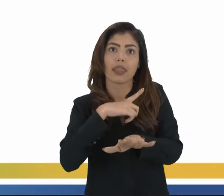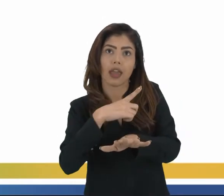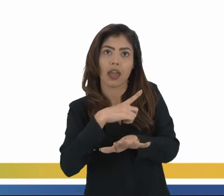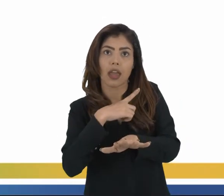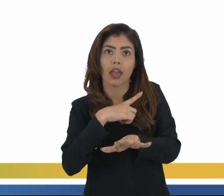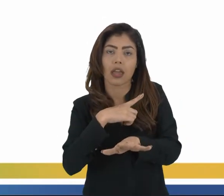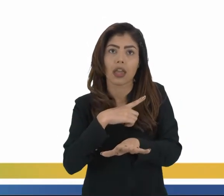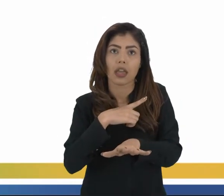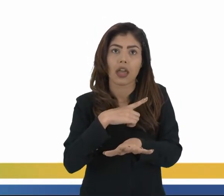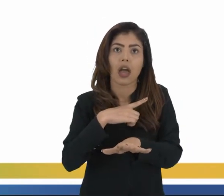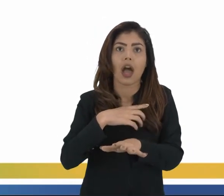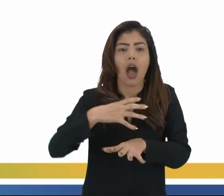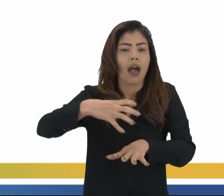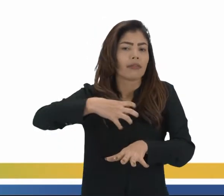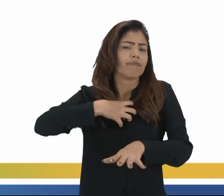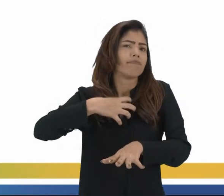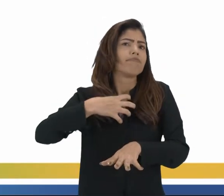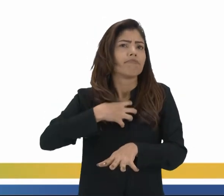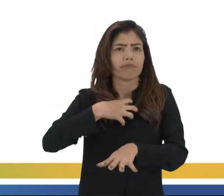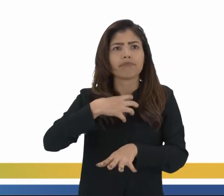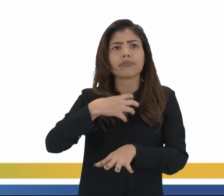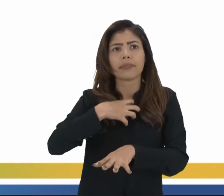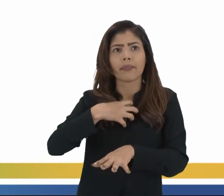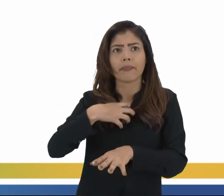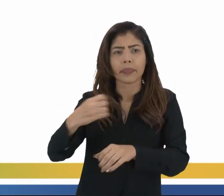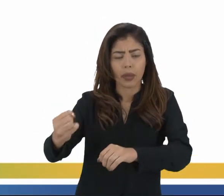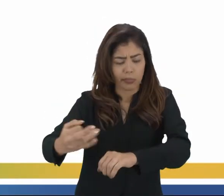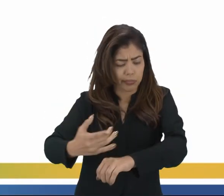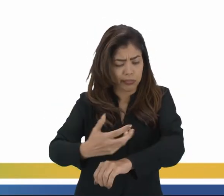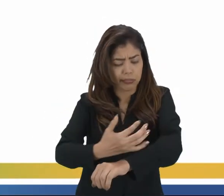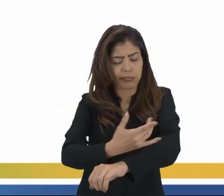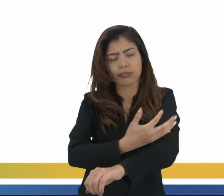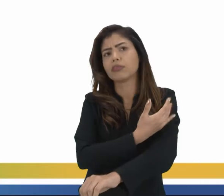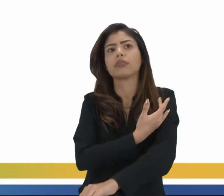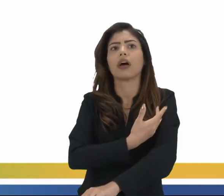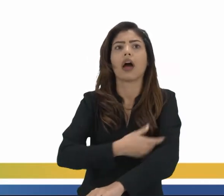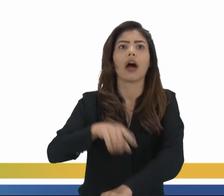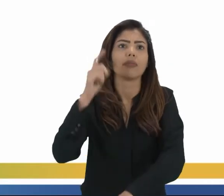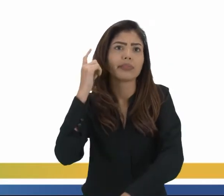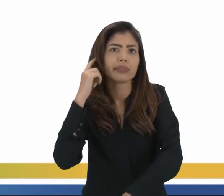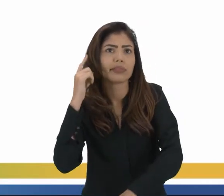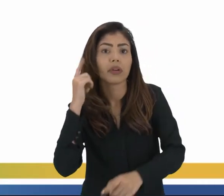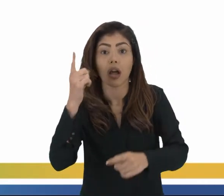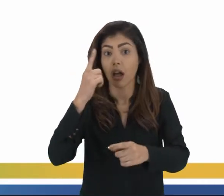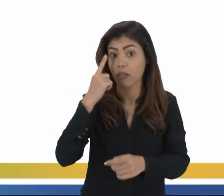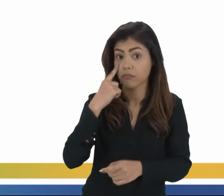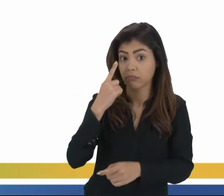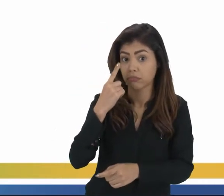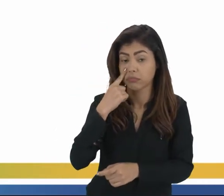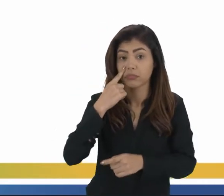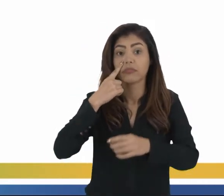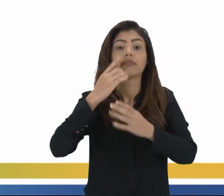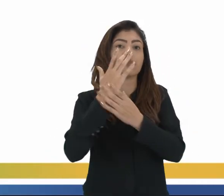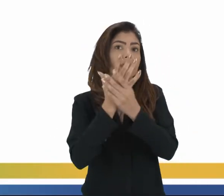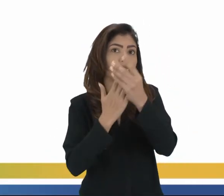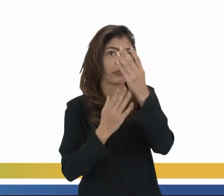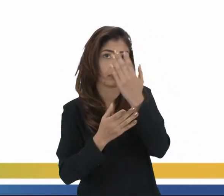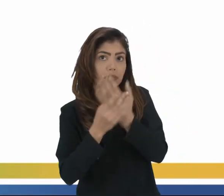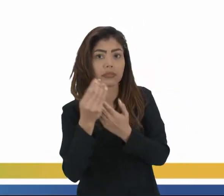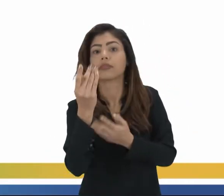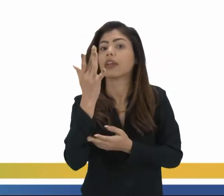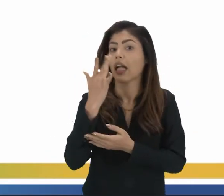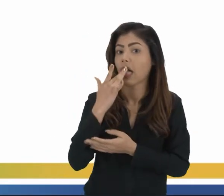em atribuir uma sensação, seja auditiva, olfativa, visual, gustativa